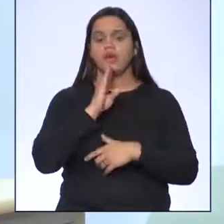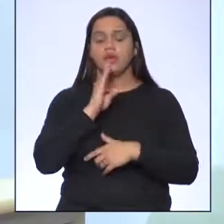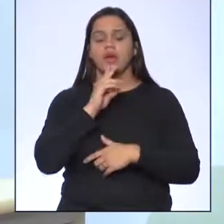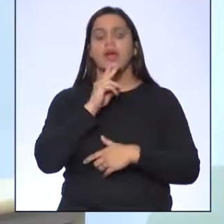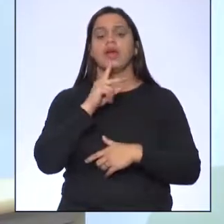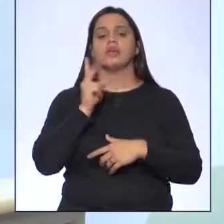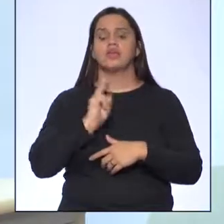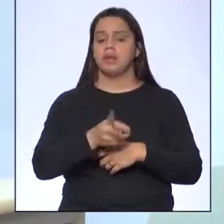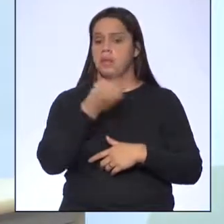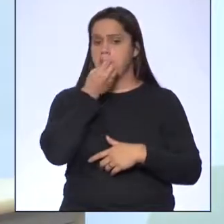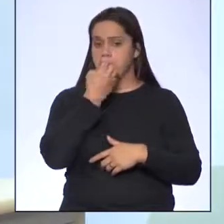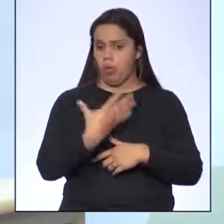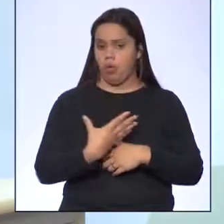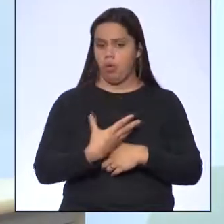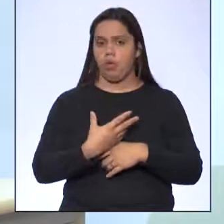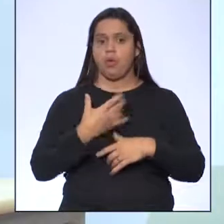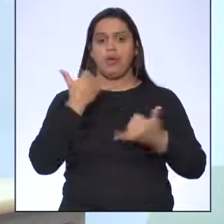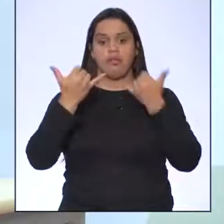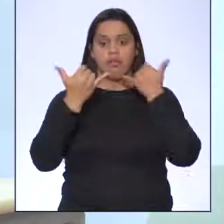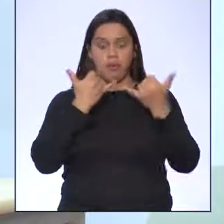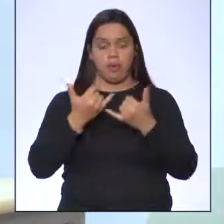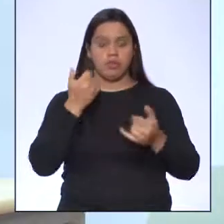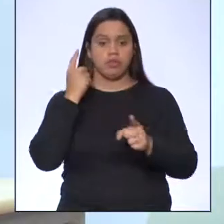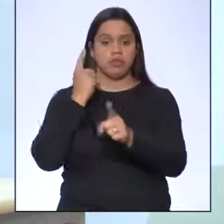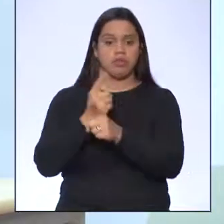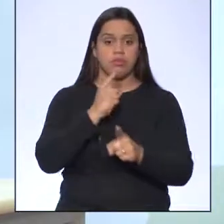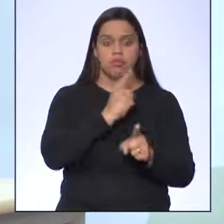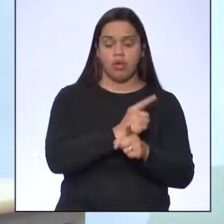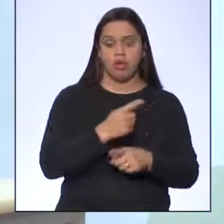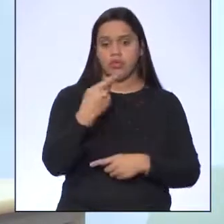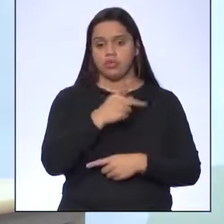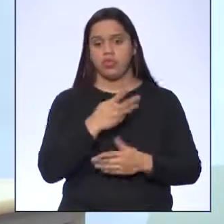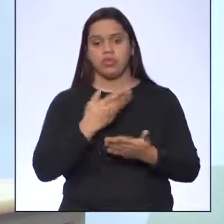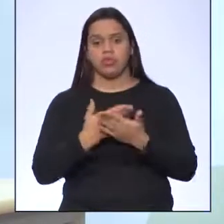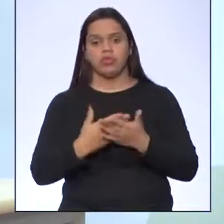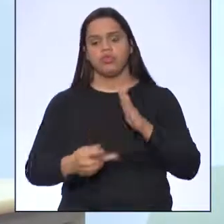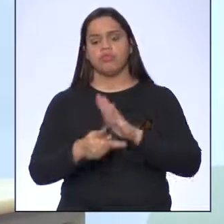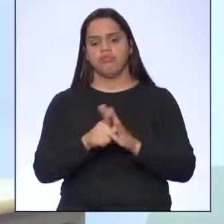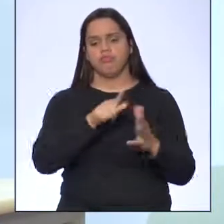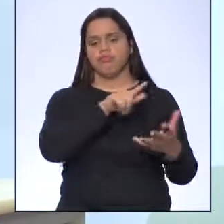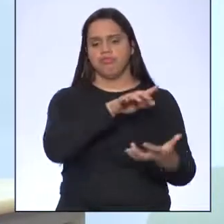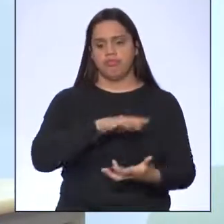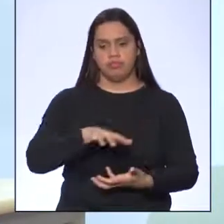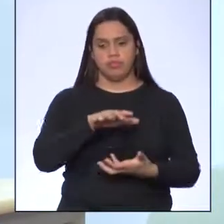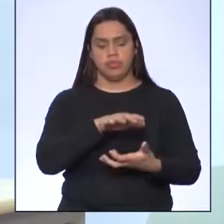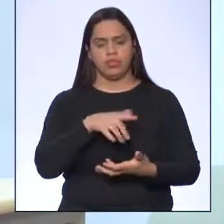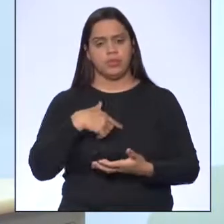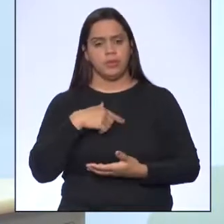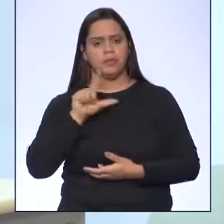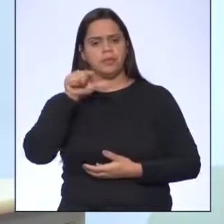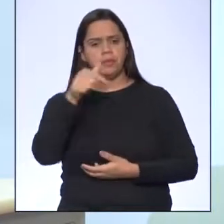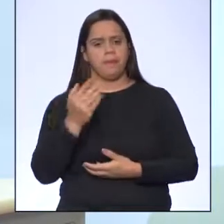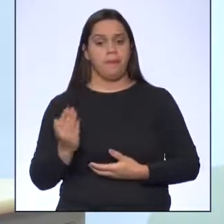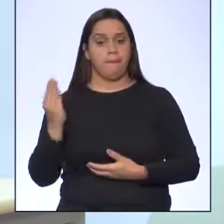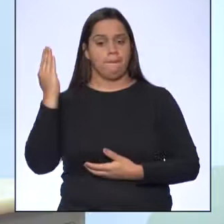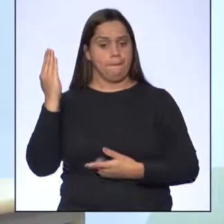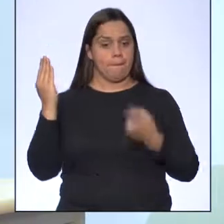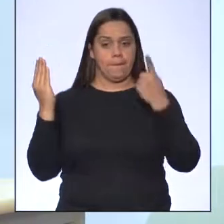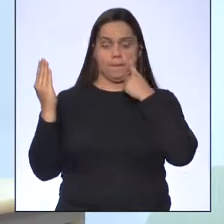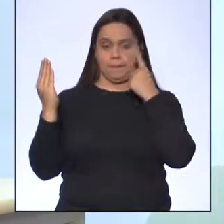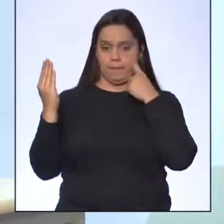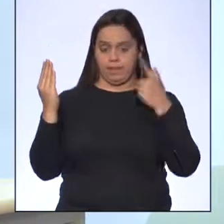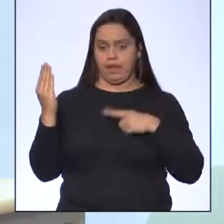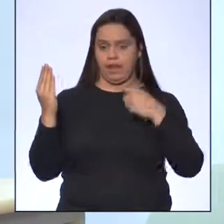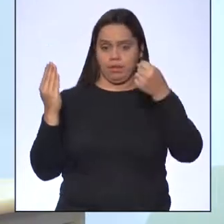sempre referências, informações para os seus estudos na geografia. A próxima tela a gente tem uma definição